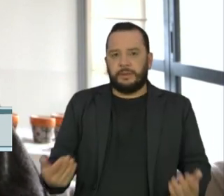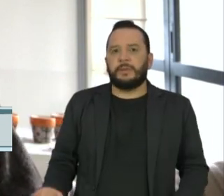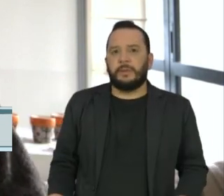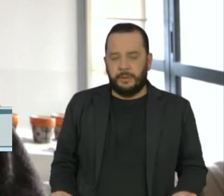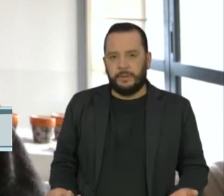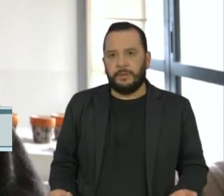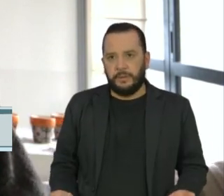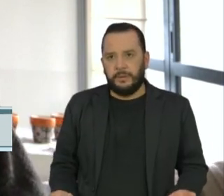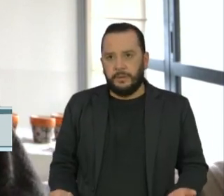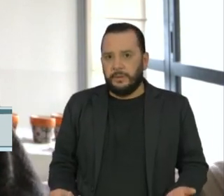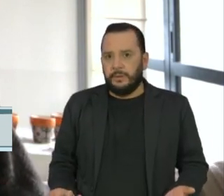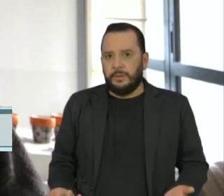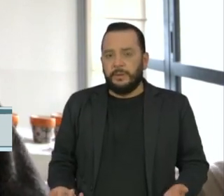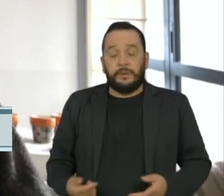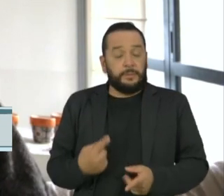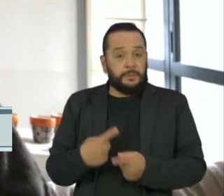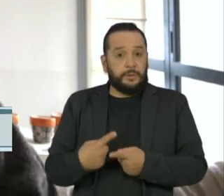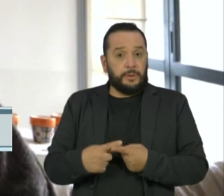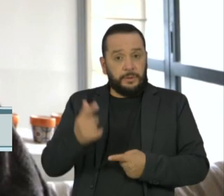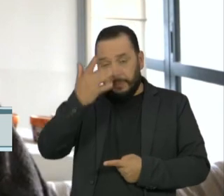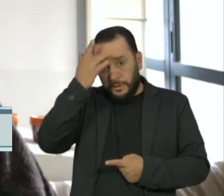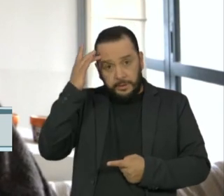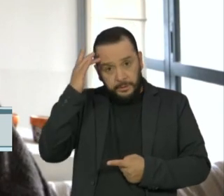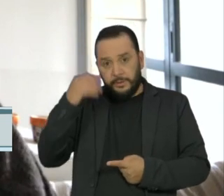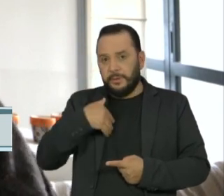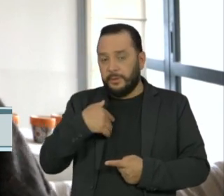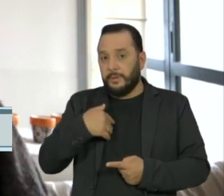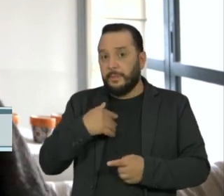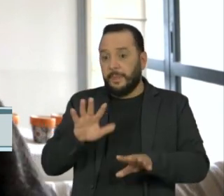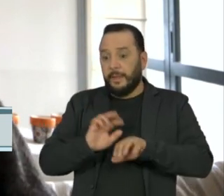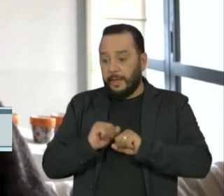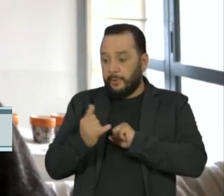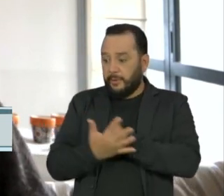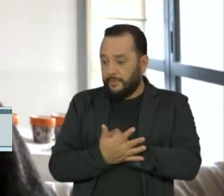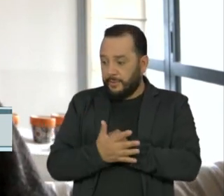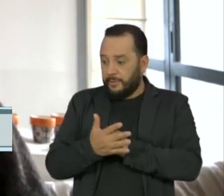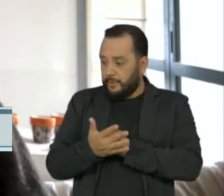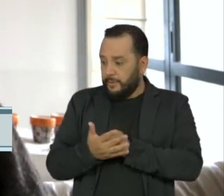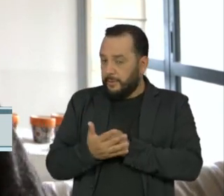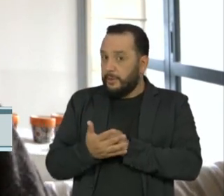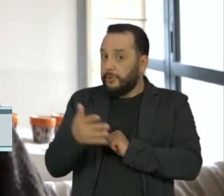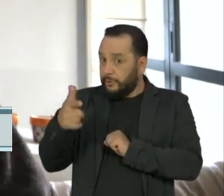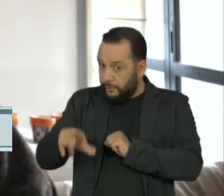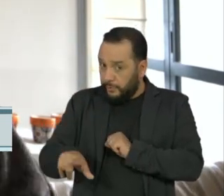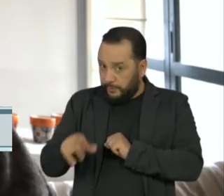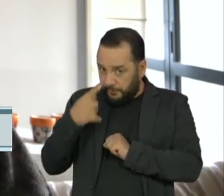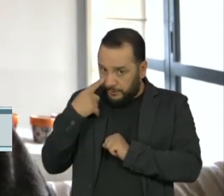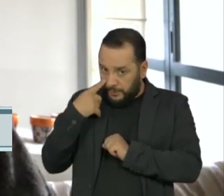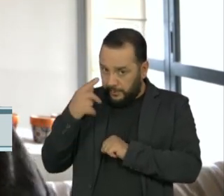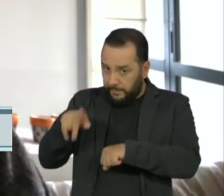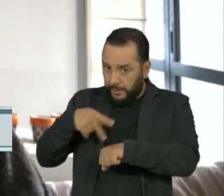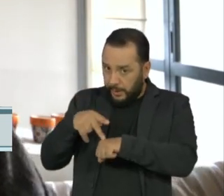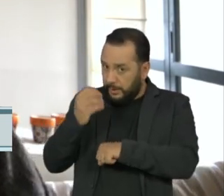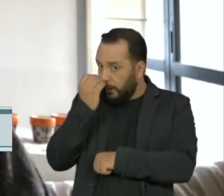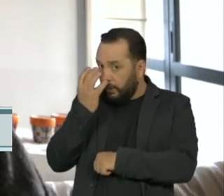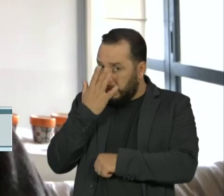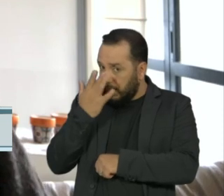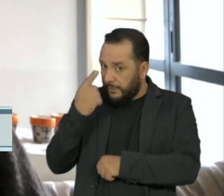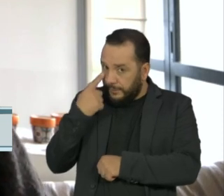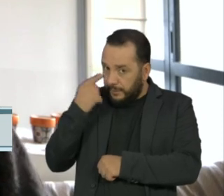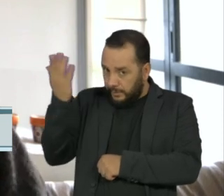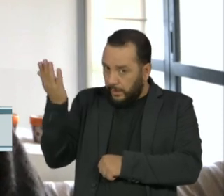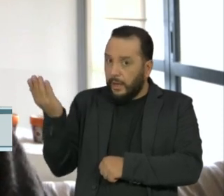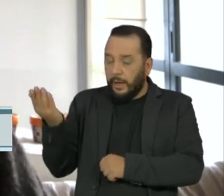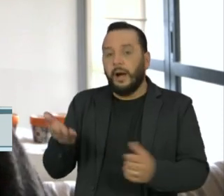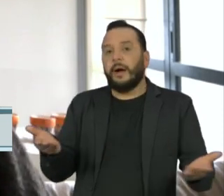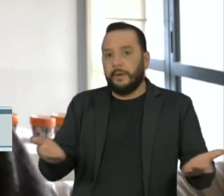da documentação de uma reinfecção para que fossem reforçadas, mas já que ele foi detectado, eu acho que é um bom motivo, né? É